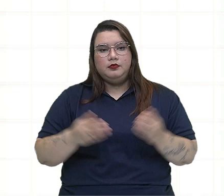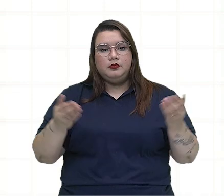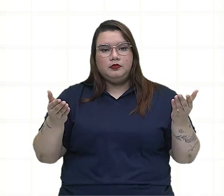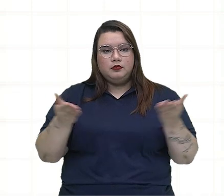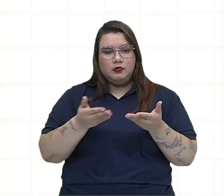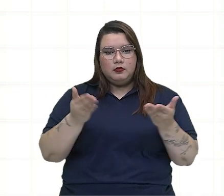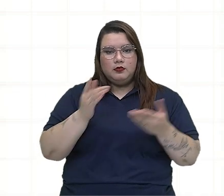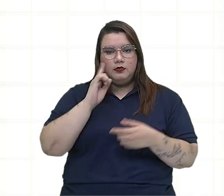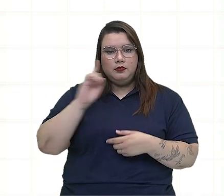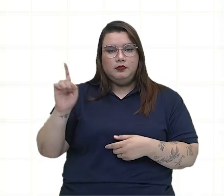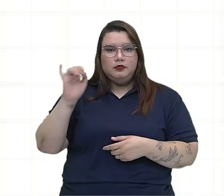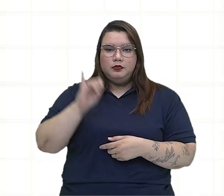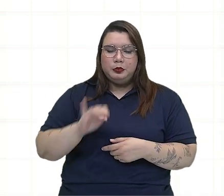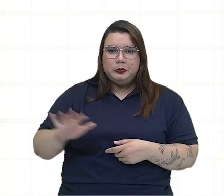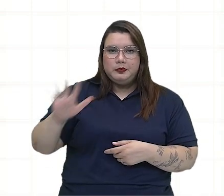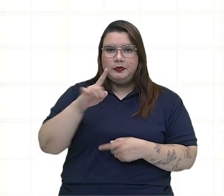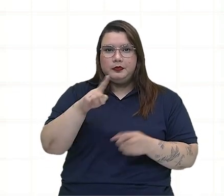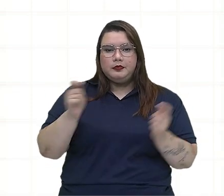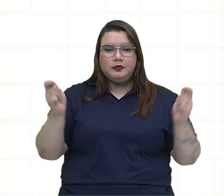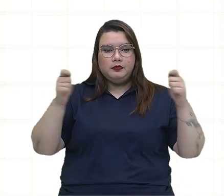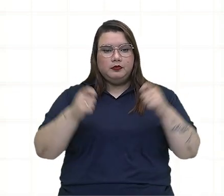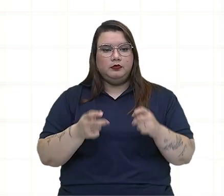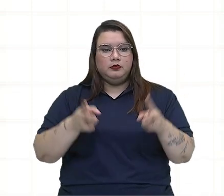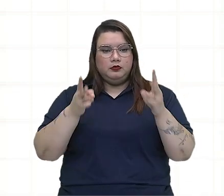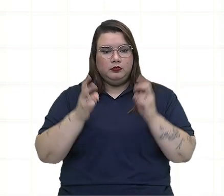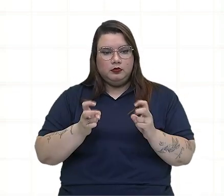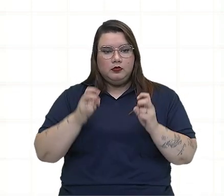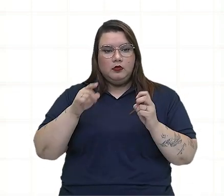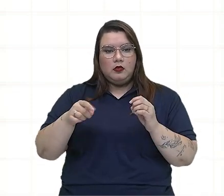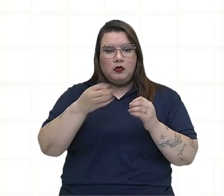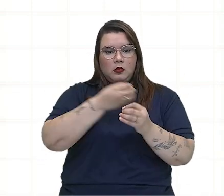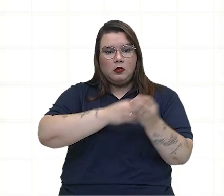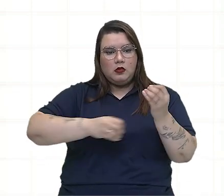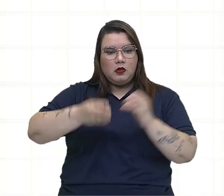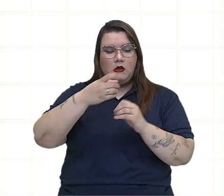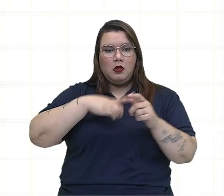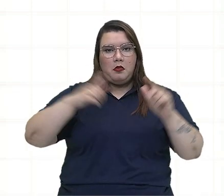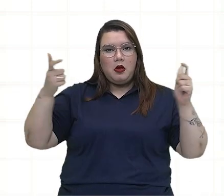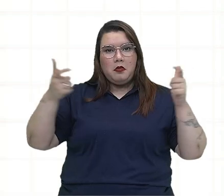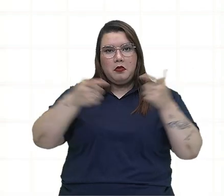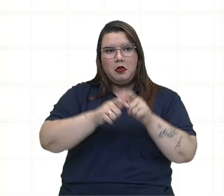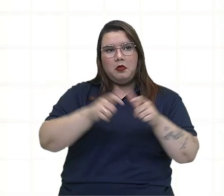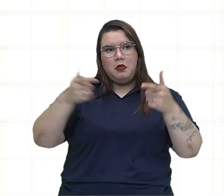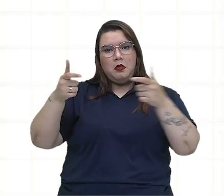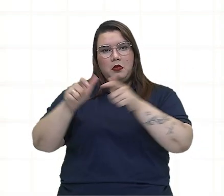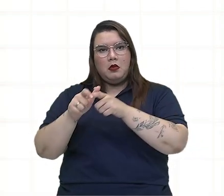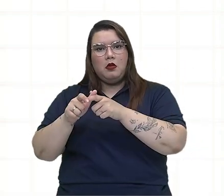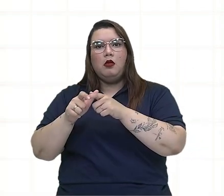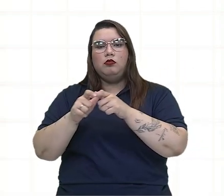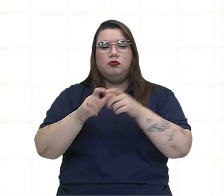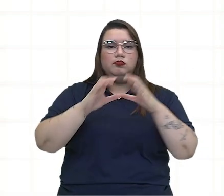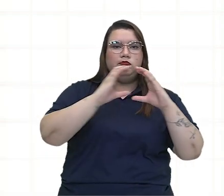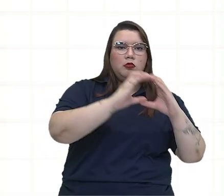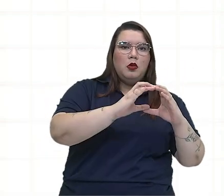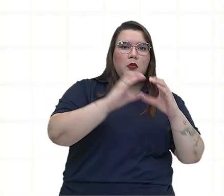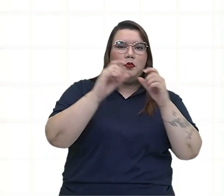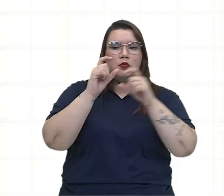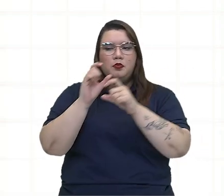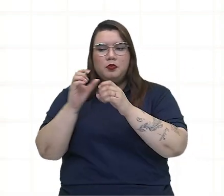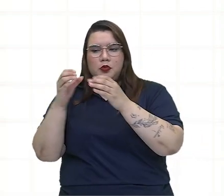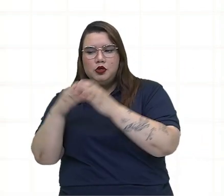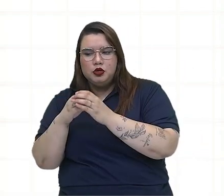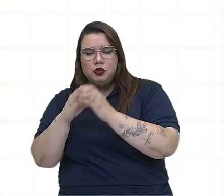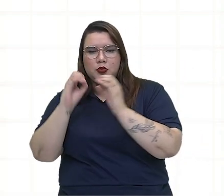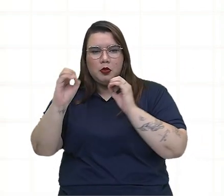agora... Aí, pela essa imagem, vocês já conseguem ver que os planetas têm tamanhos diferentes e estão